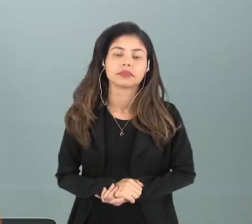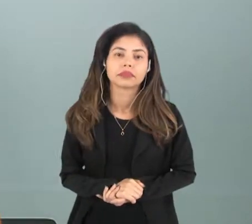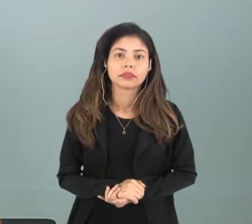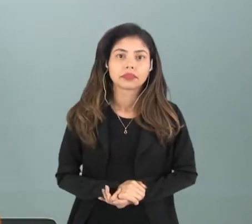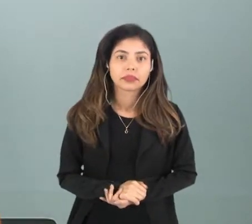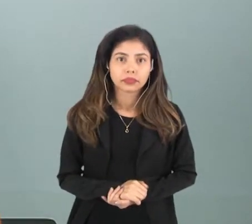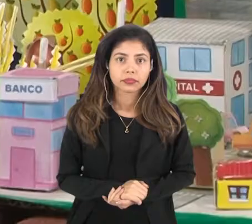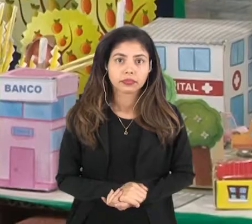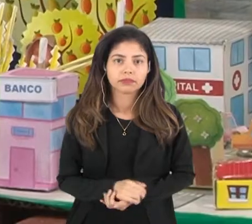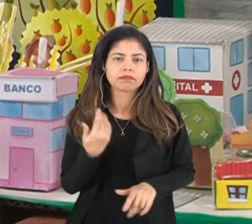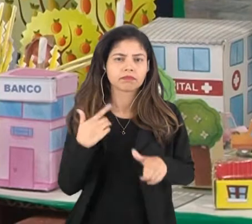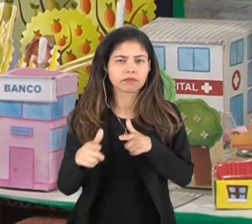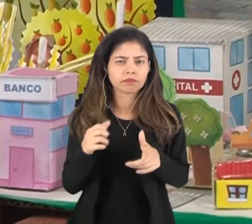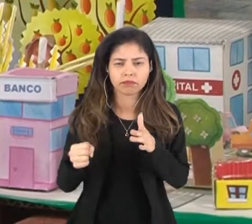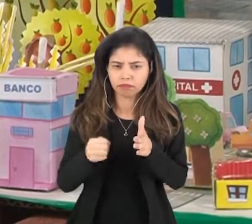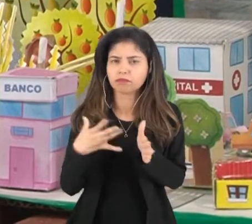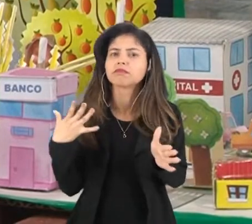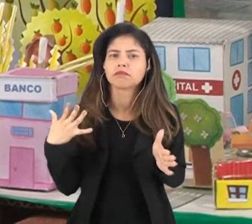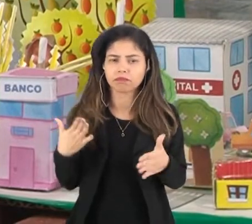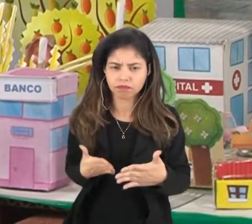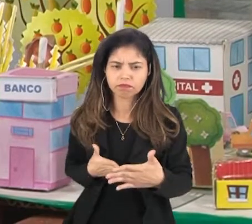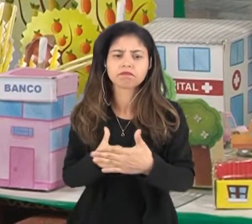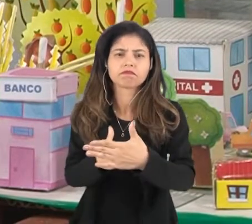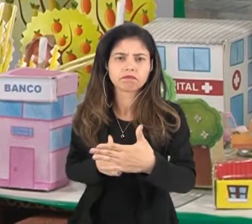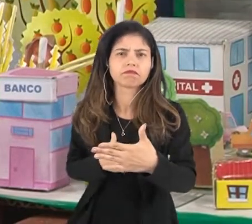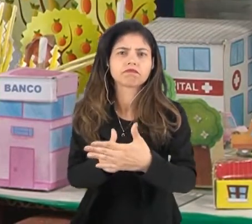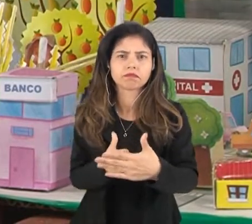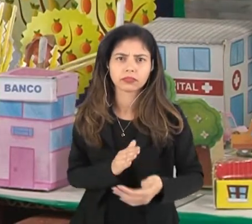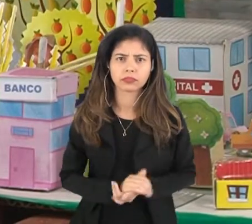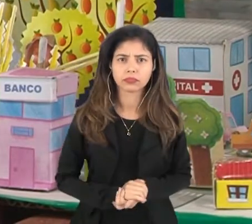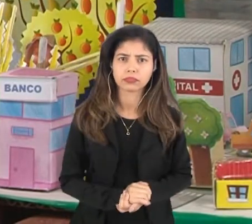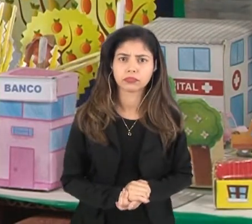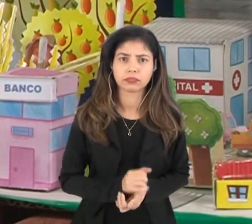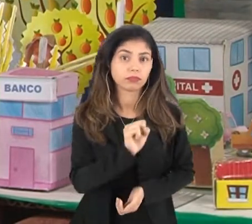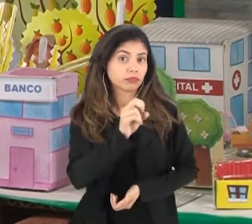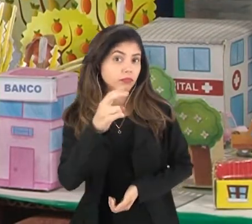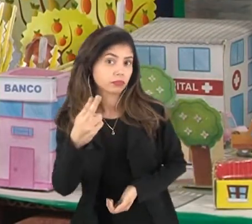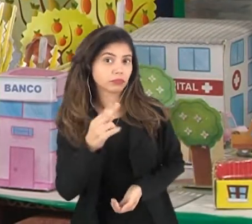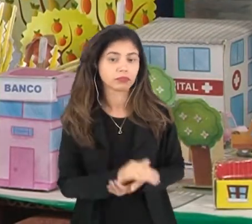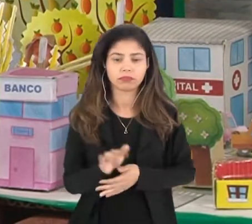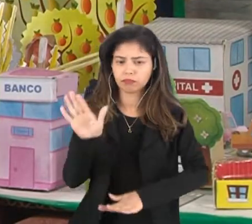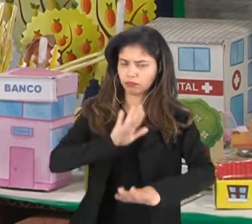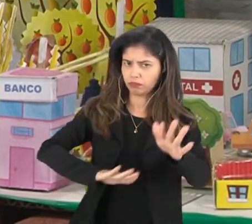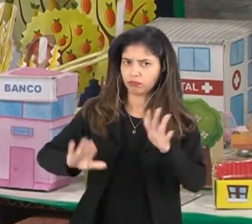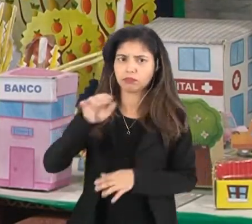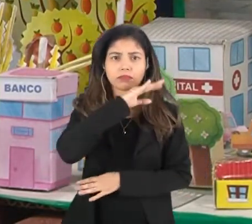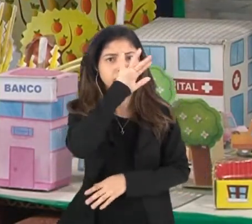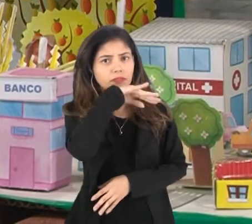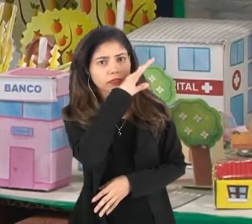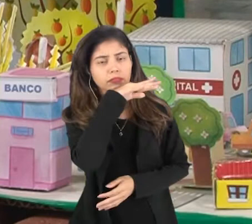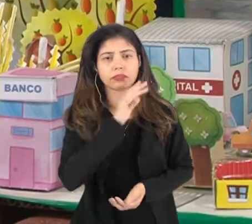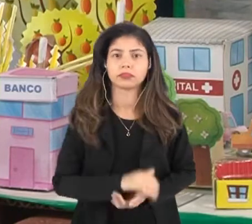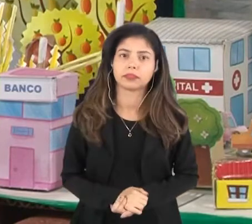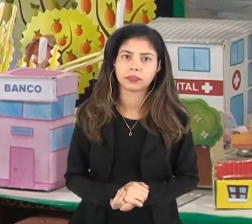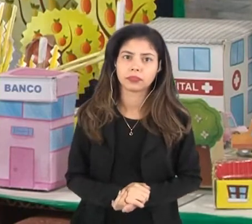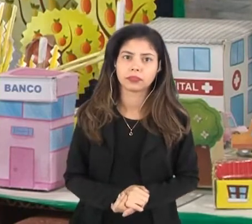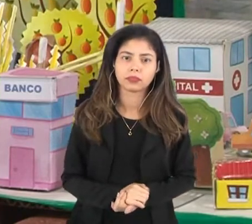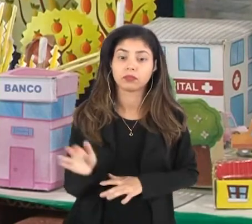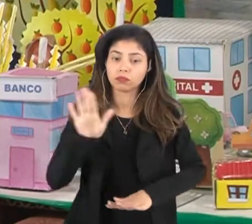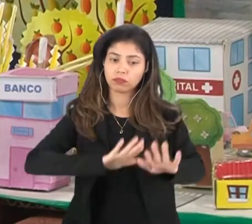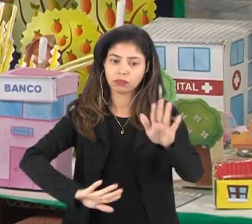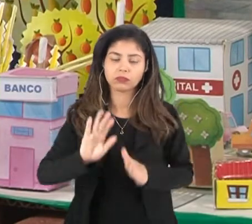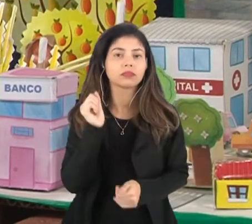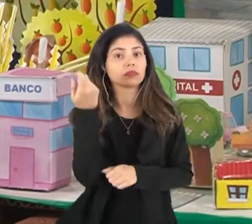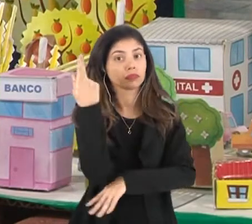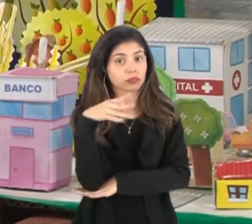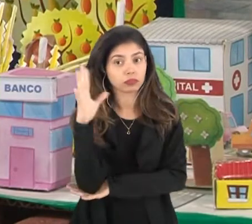Elas têm um trabalho delas muito limitados, ou seja, cuidar dos animais, o cultivo de plantas,